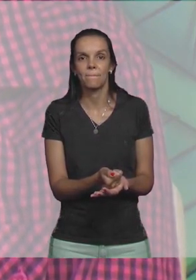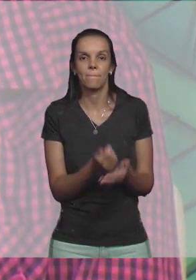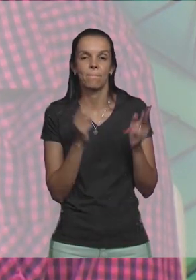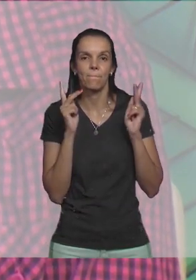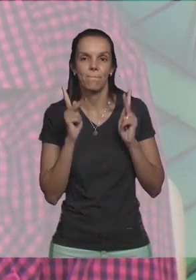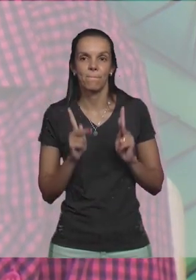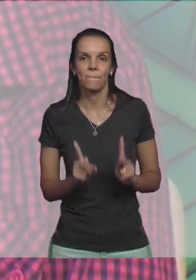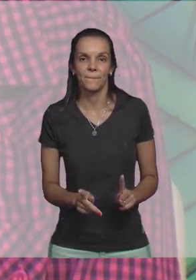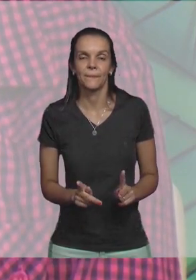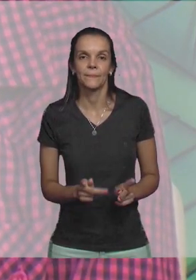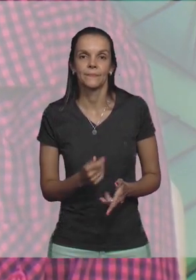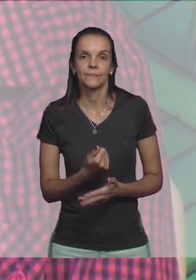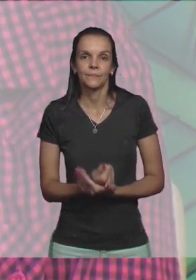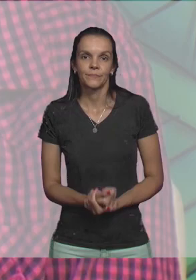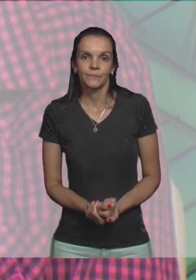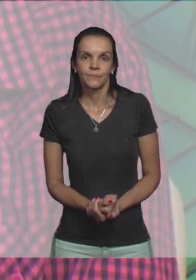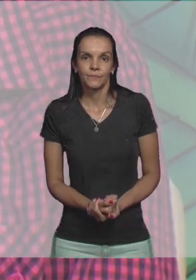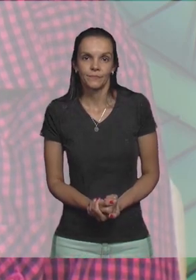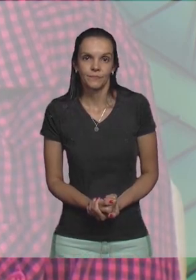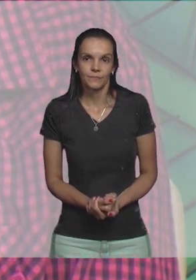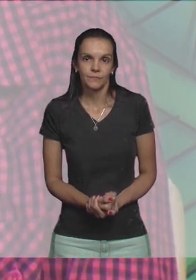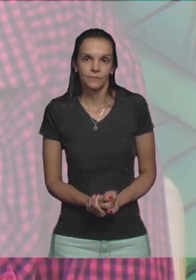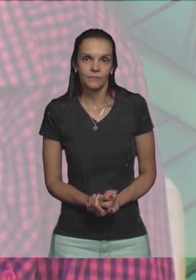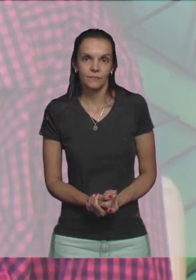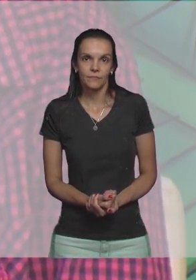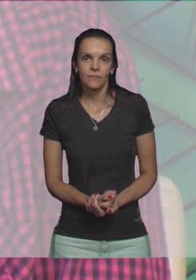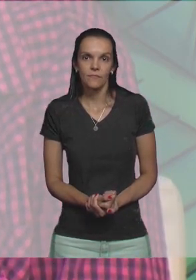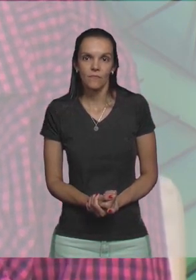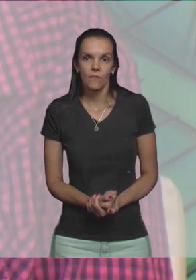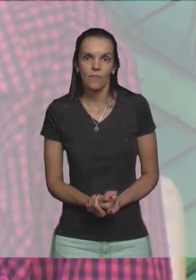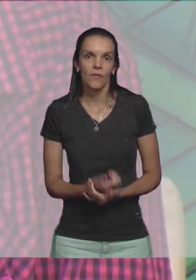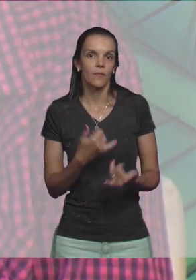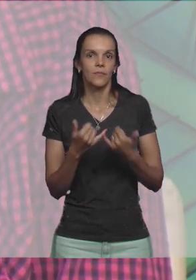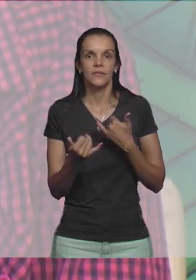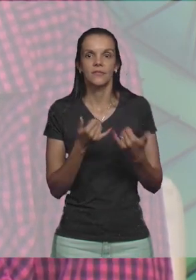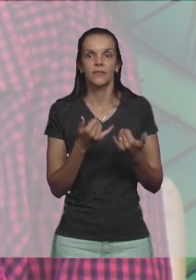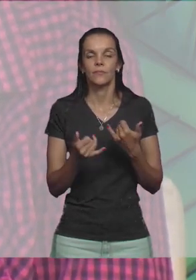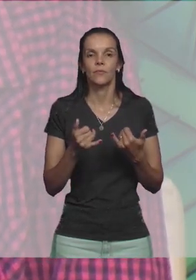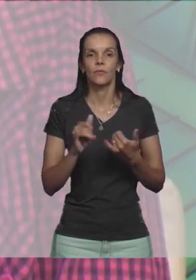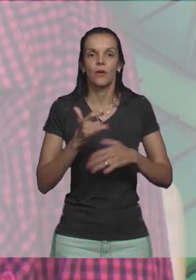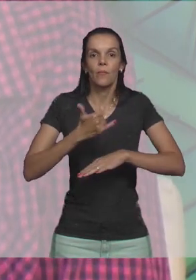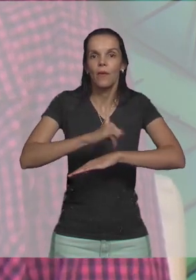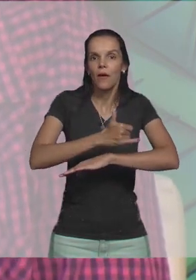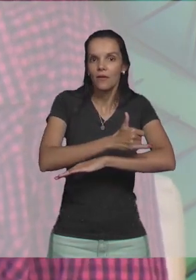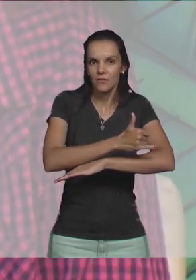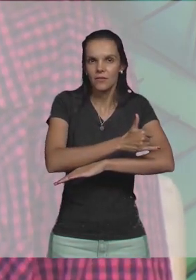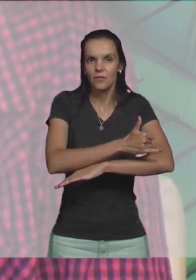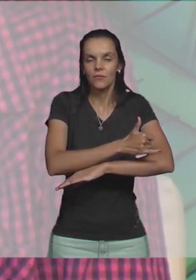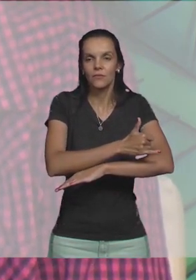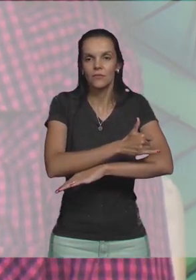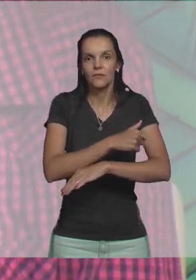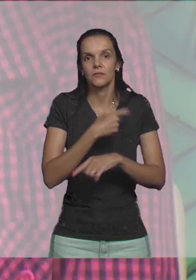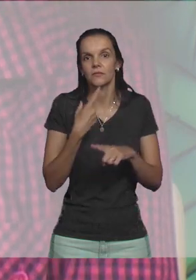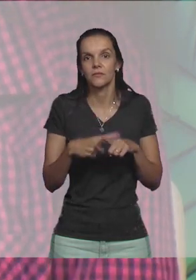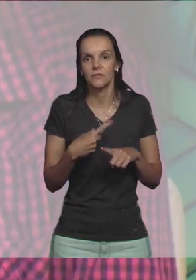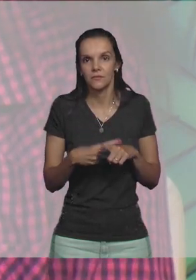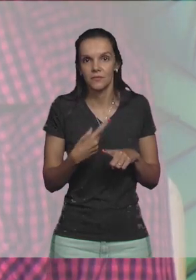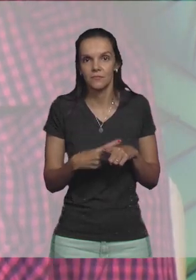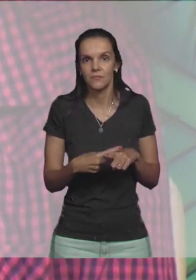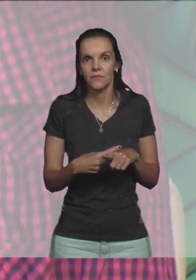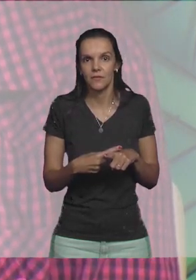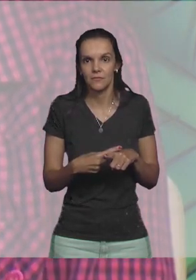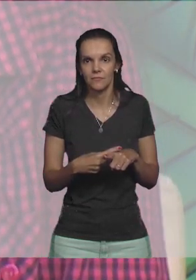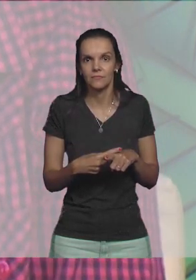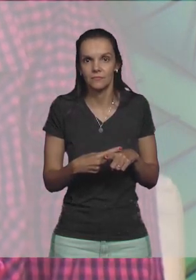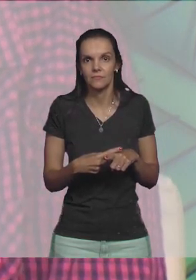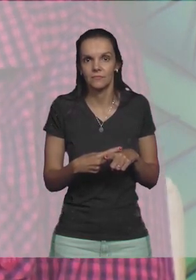As pessoas com sobrepeso, elas passam pela mesma questão. Por que a gente vai fazer produto para essa